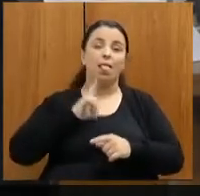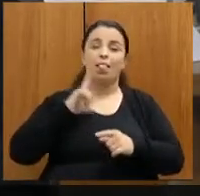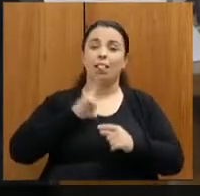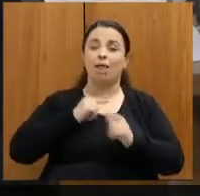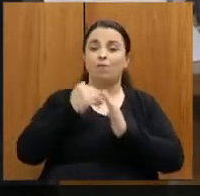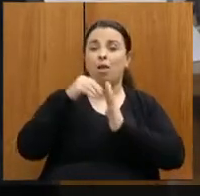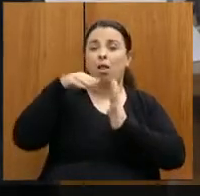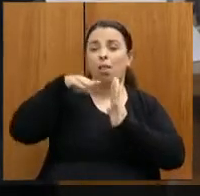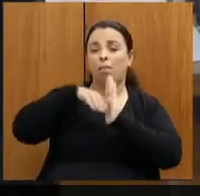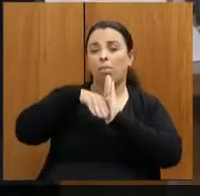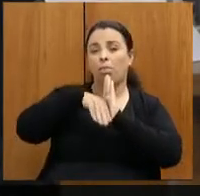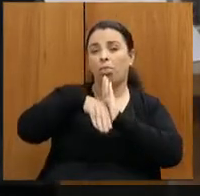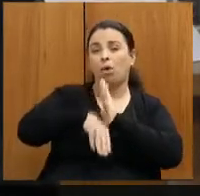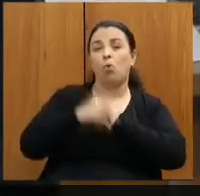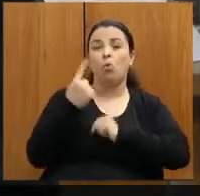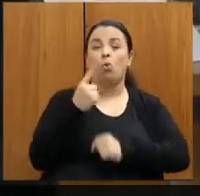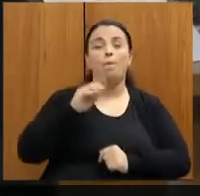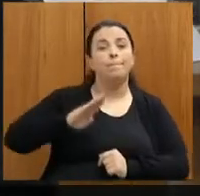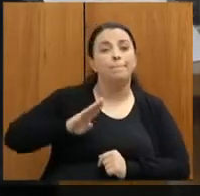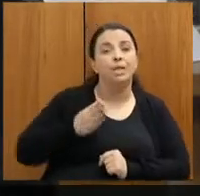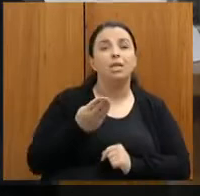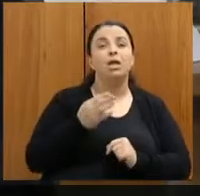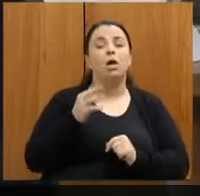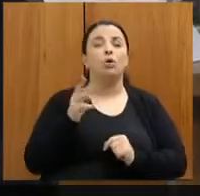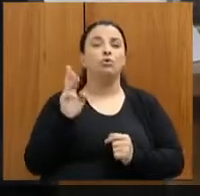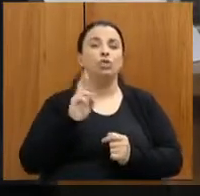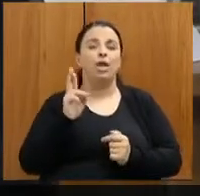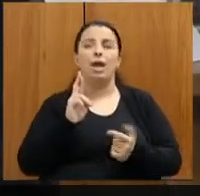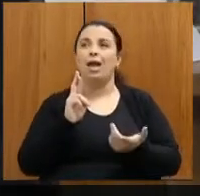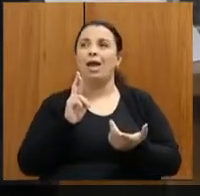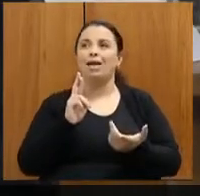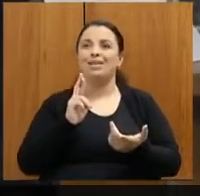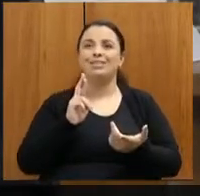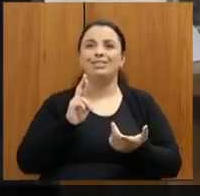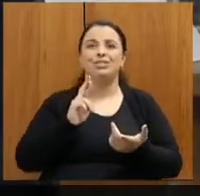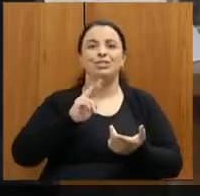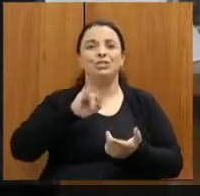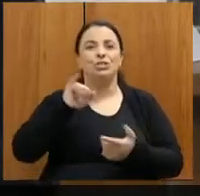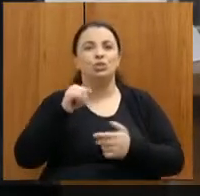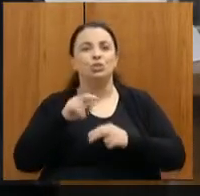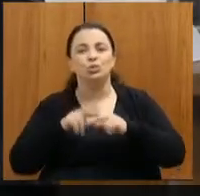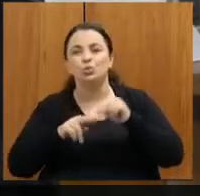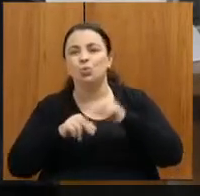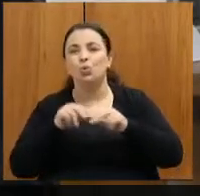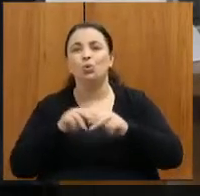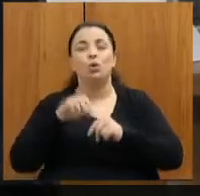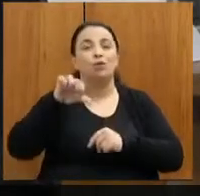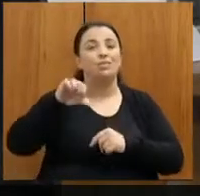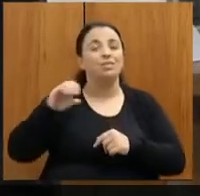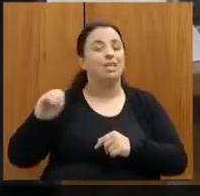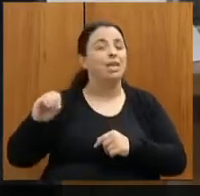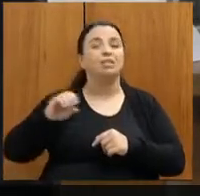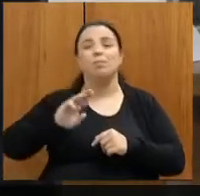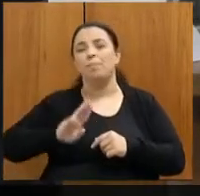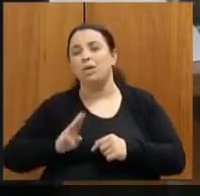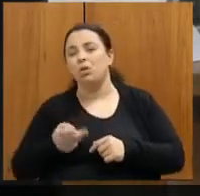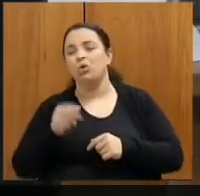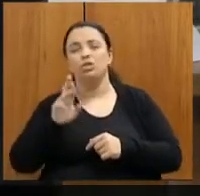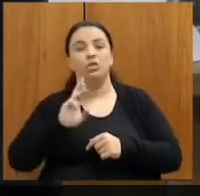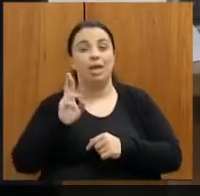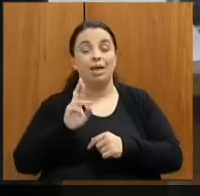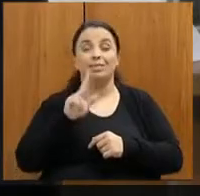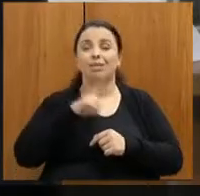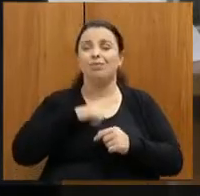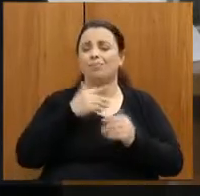maio também próximo a um milhão de reais em Julho Junho quase 900 milhões de reais e assim sucessivamente Neste